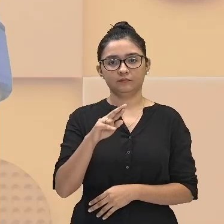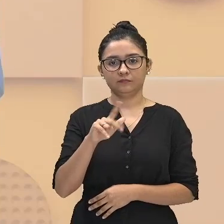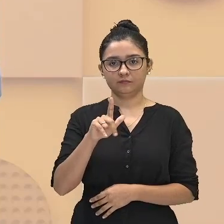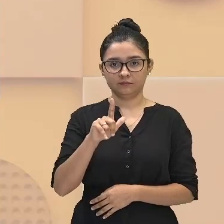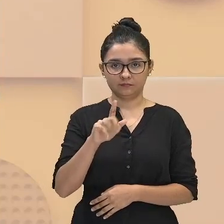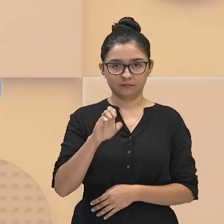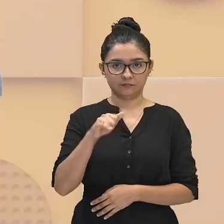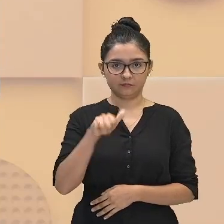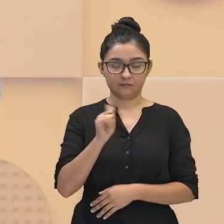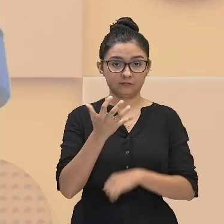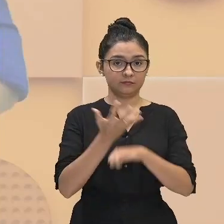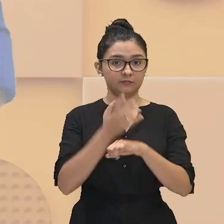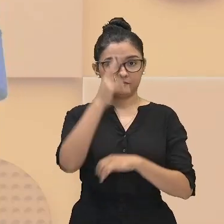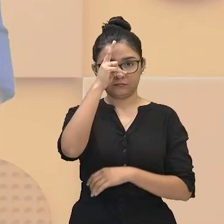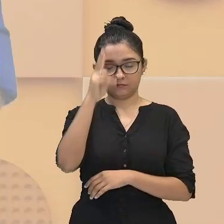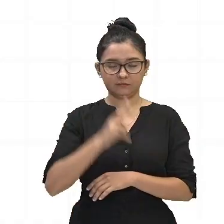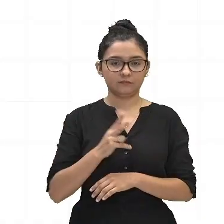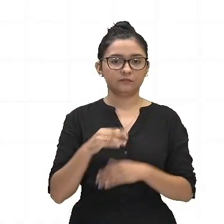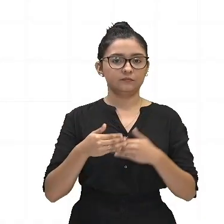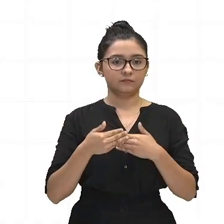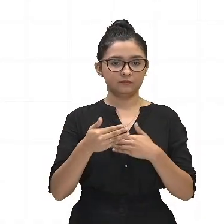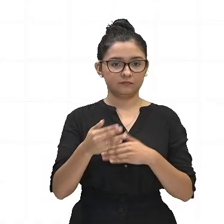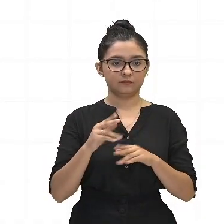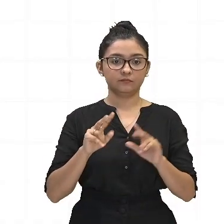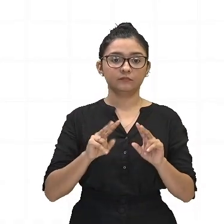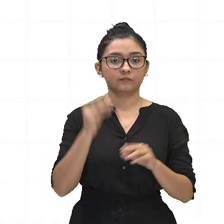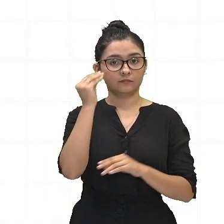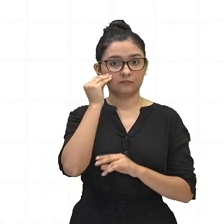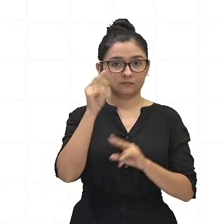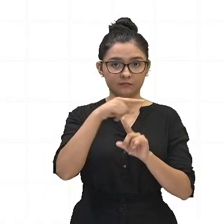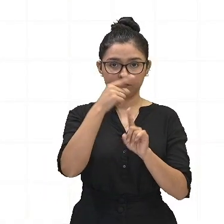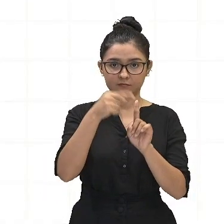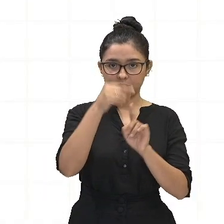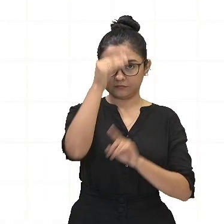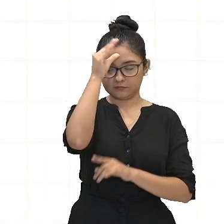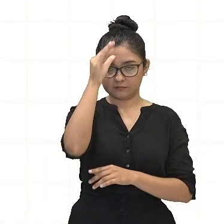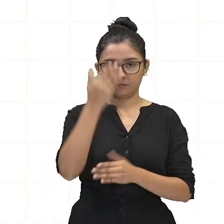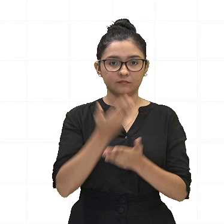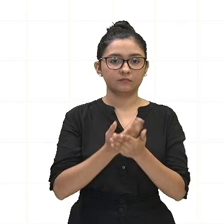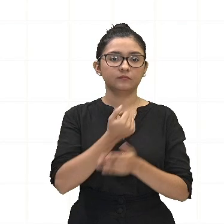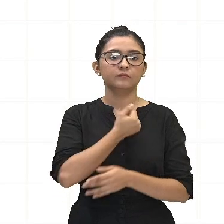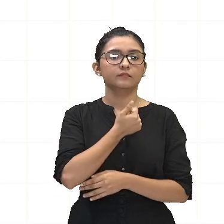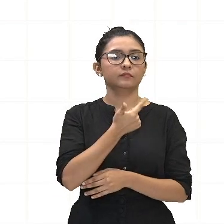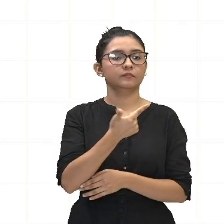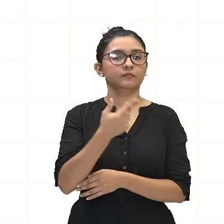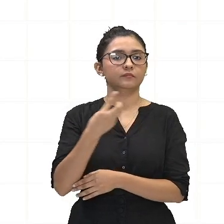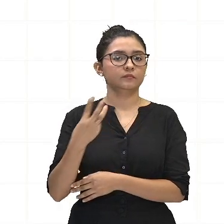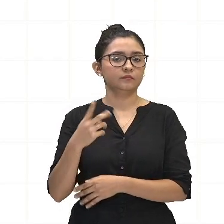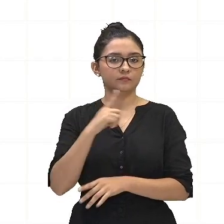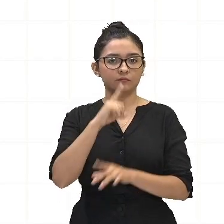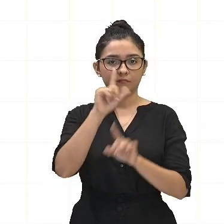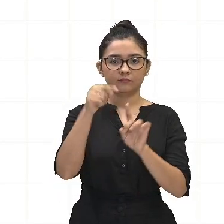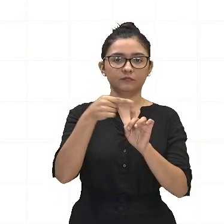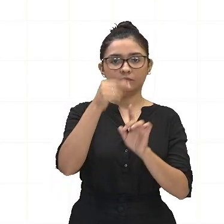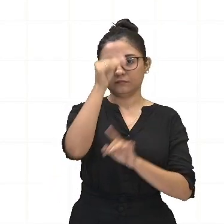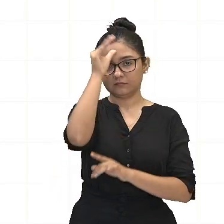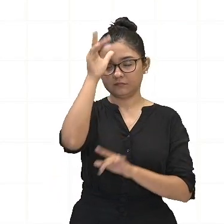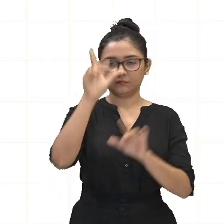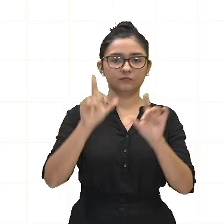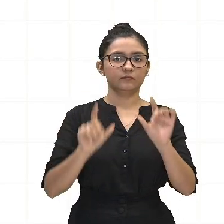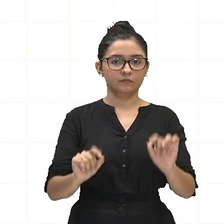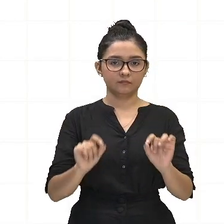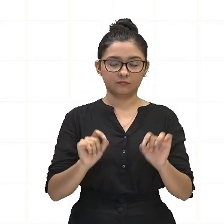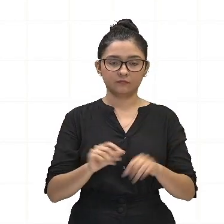componente de História. Vem comigo conhecer o tema da nossa aula. A aula de número 23 tem como objeto de conhecimento